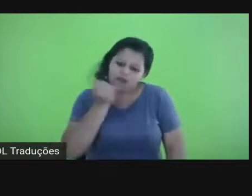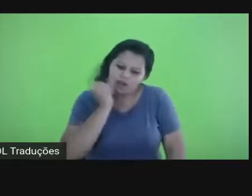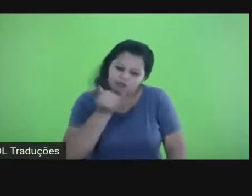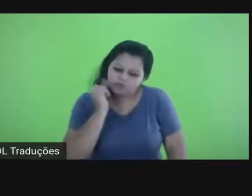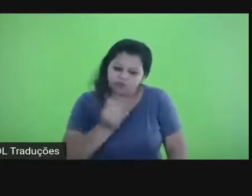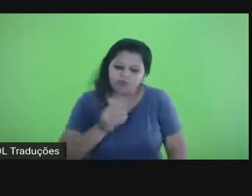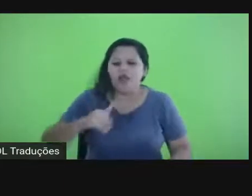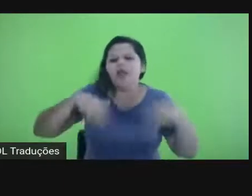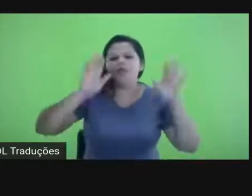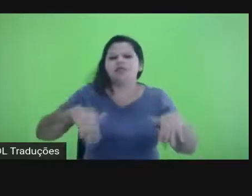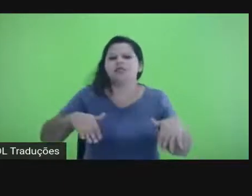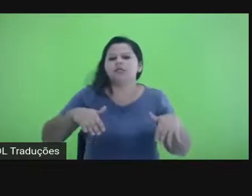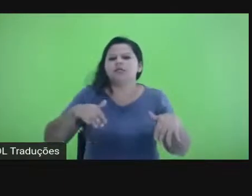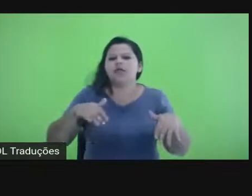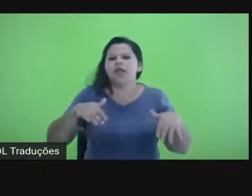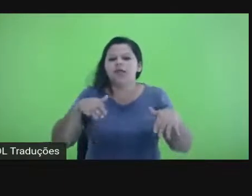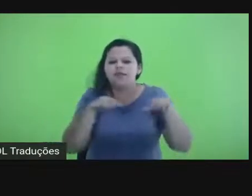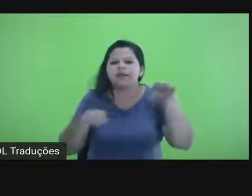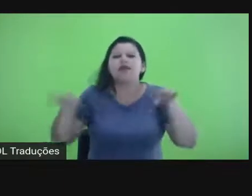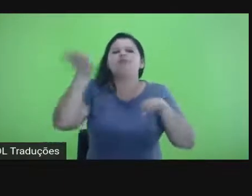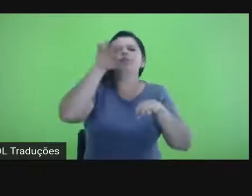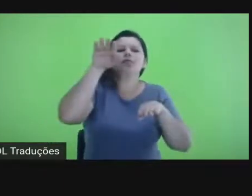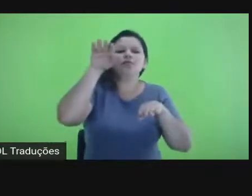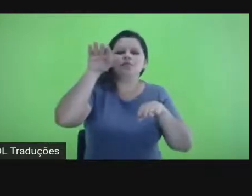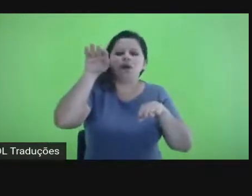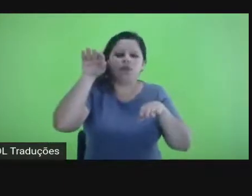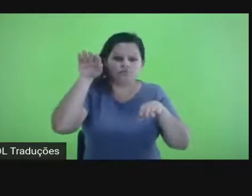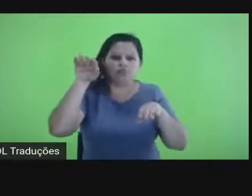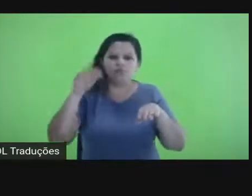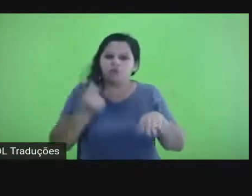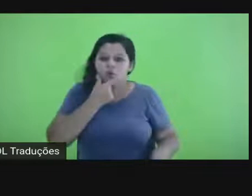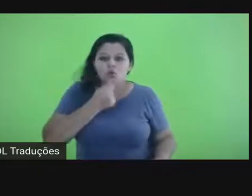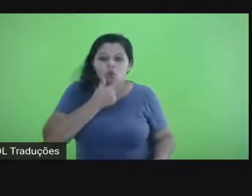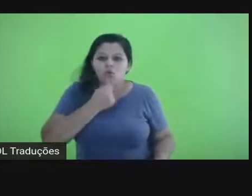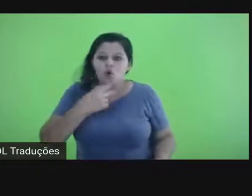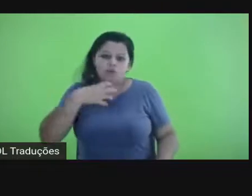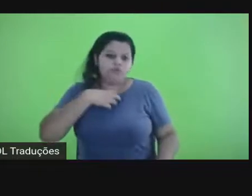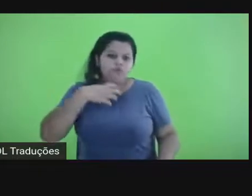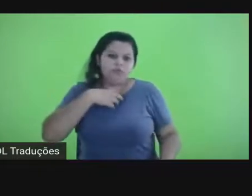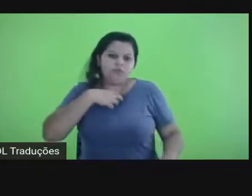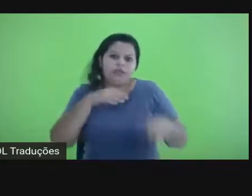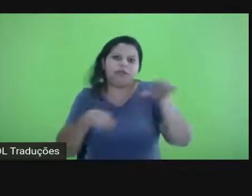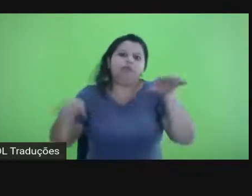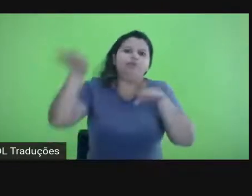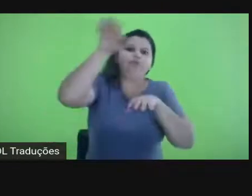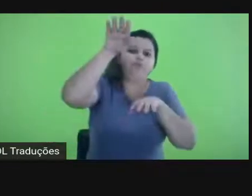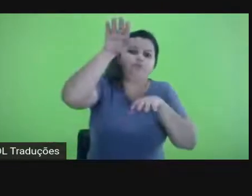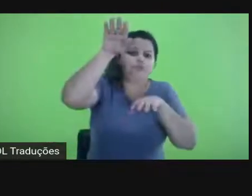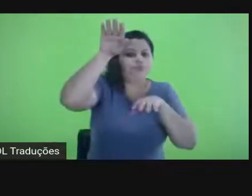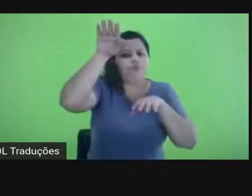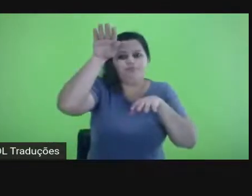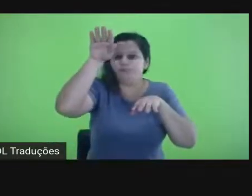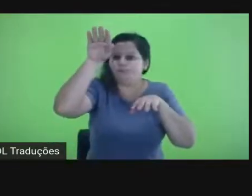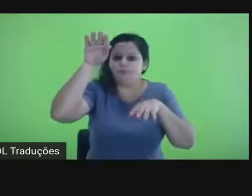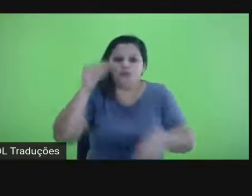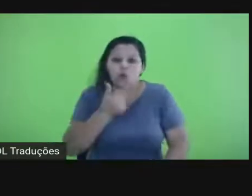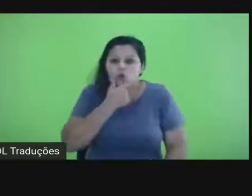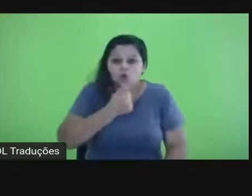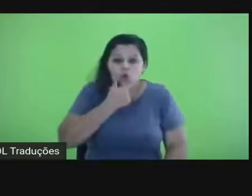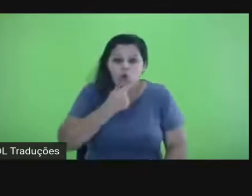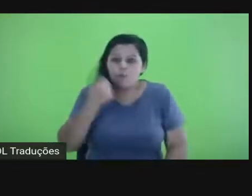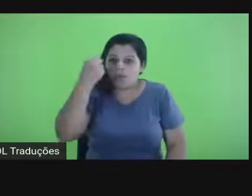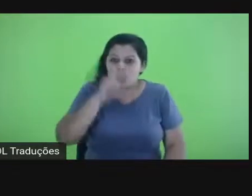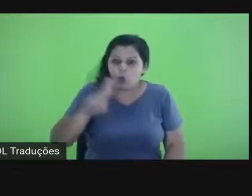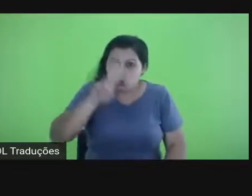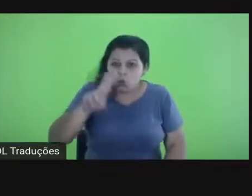quem está acima de quem, ainda que estejam, que a gente esteja falando na supremacia, que é o topo da pirâmide social, os homens utilizam o carro